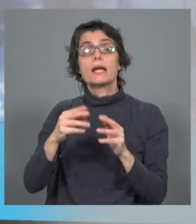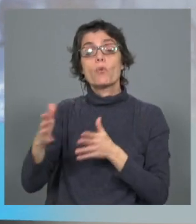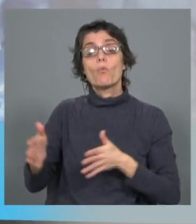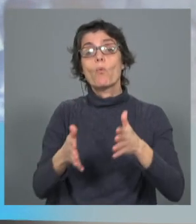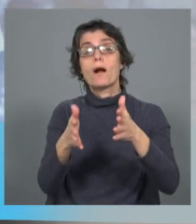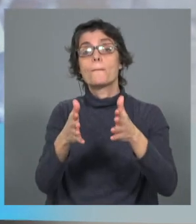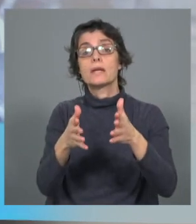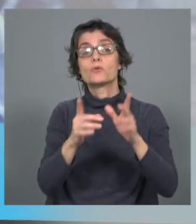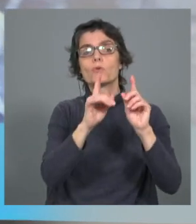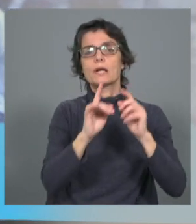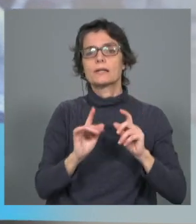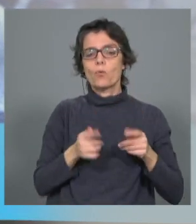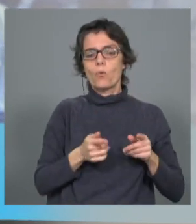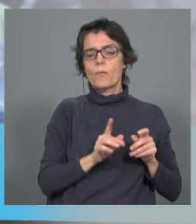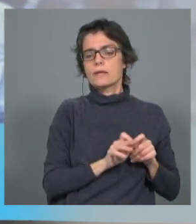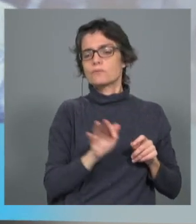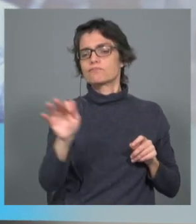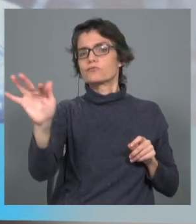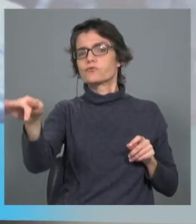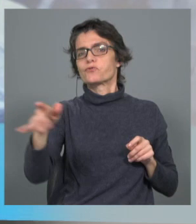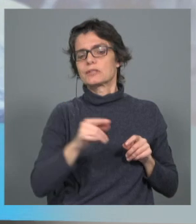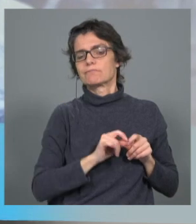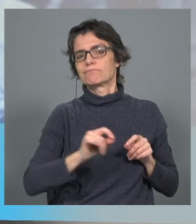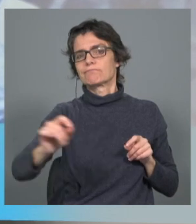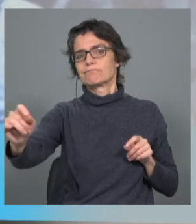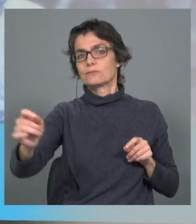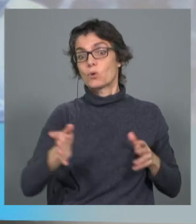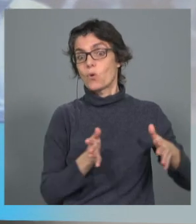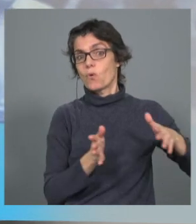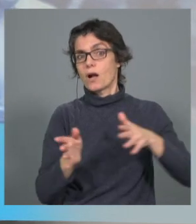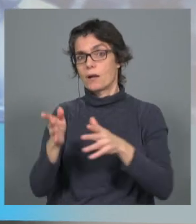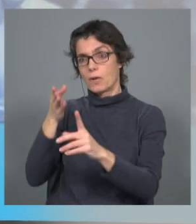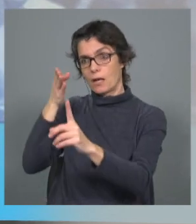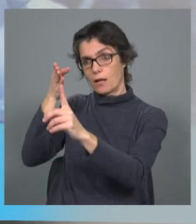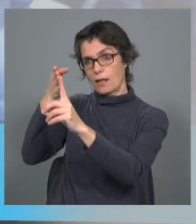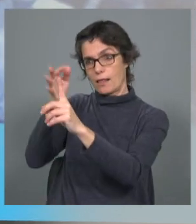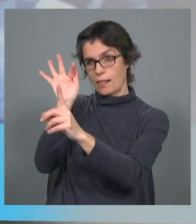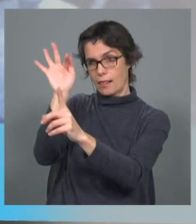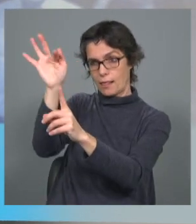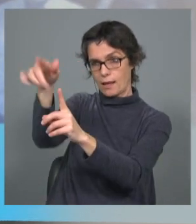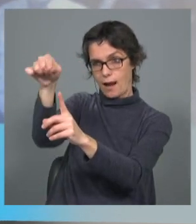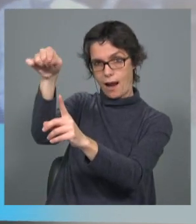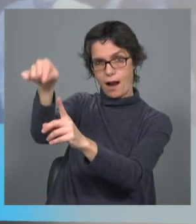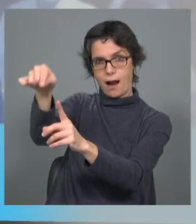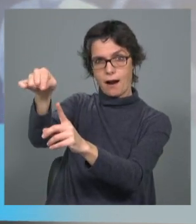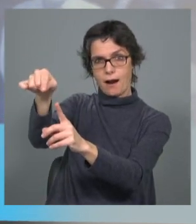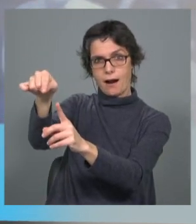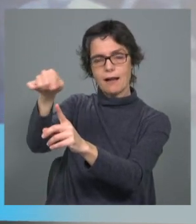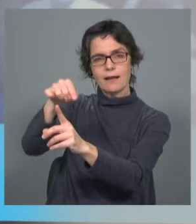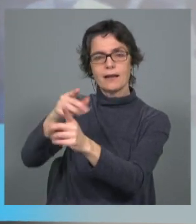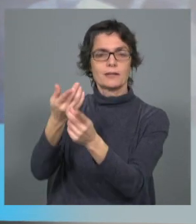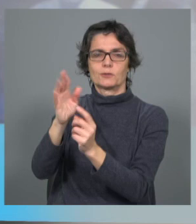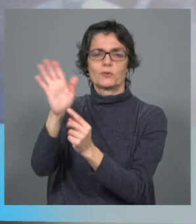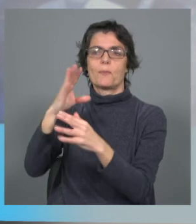passar por diversos, com uma meta muito, muito precisa. Esse é talvez um dos segredos de caminhar em montanha, como eu